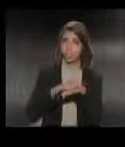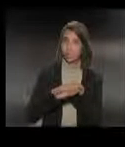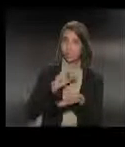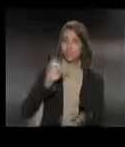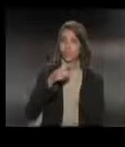de novela, nem de nada. Então, a minha pergunta é também para a Renata. A Renata engravidou pela primeira vez aos